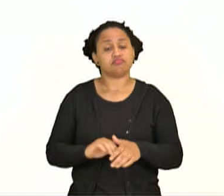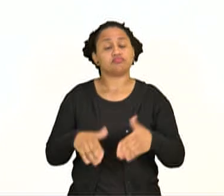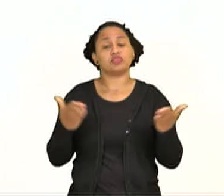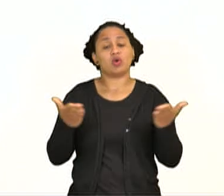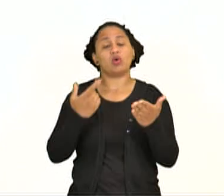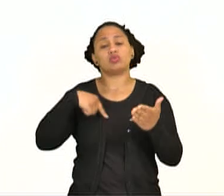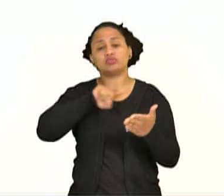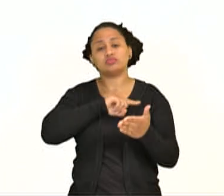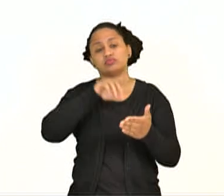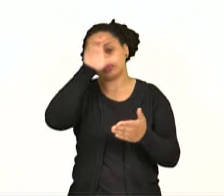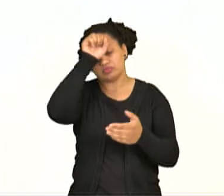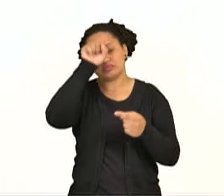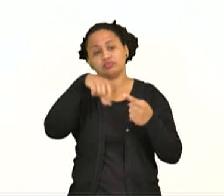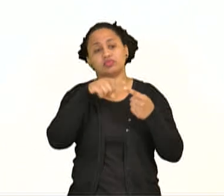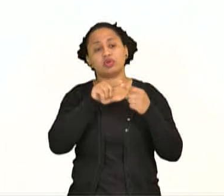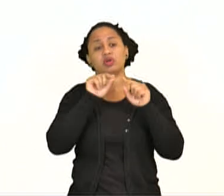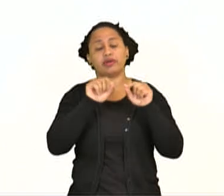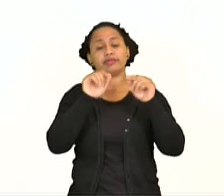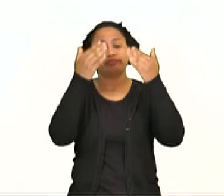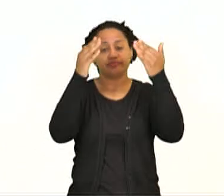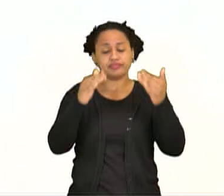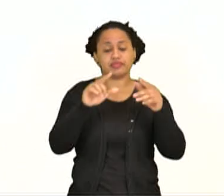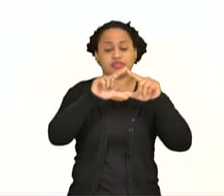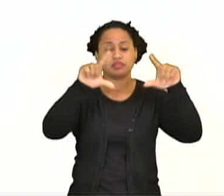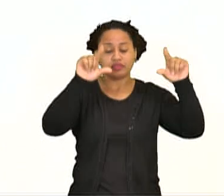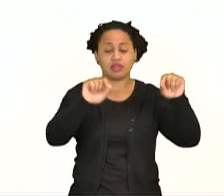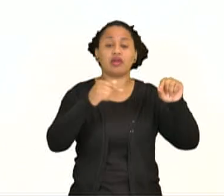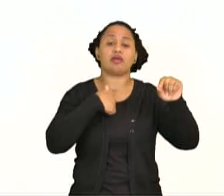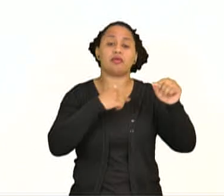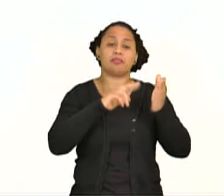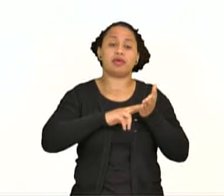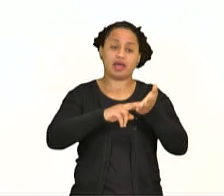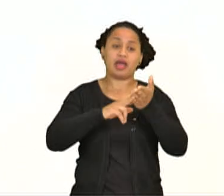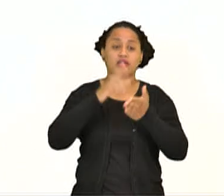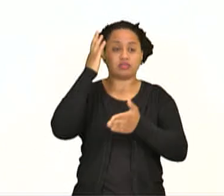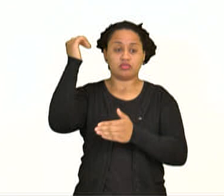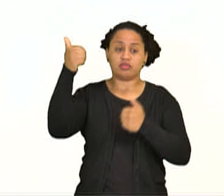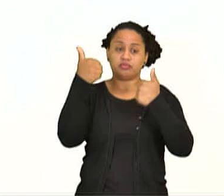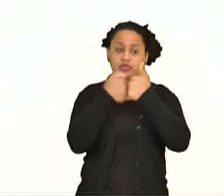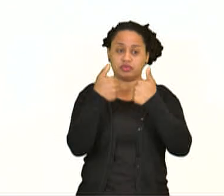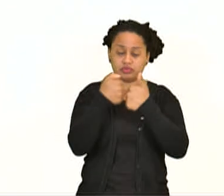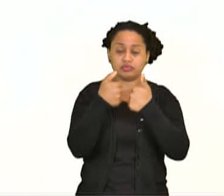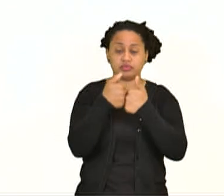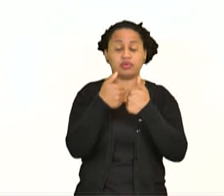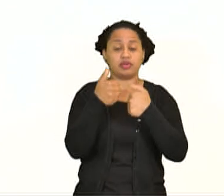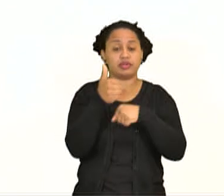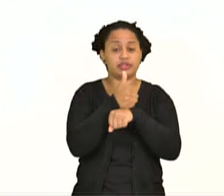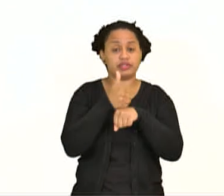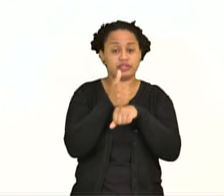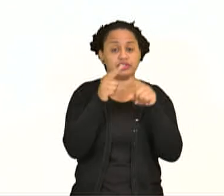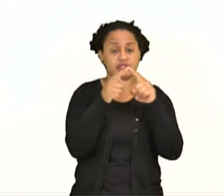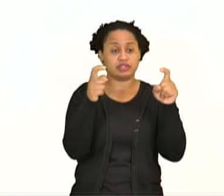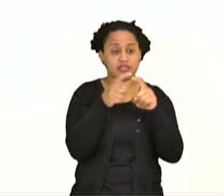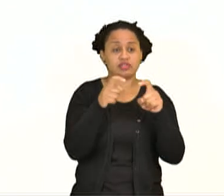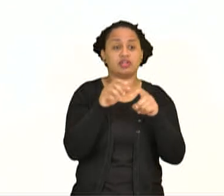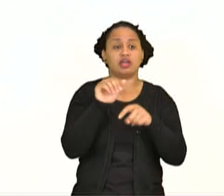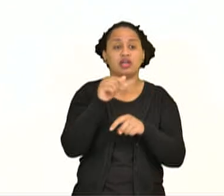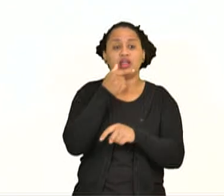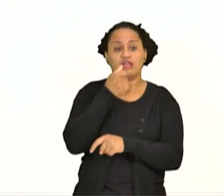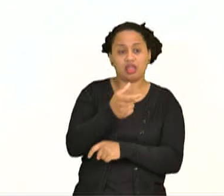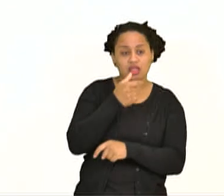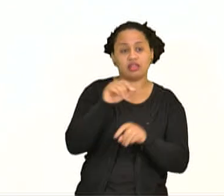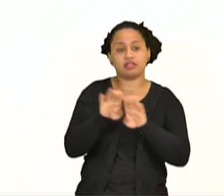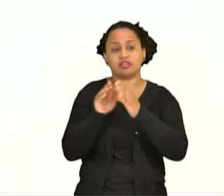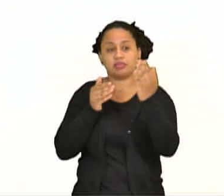Hoje nós analisamos trechos de uma carta do famoso cientista Albert Einstein e comparamos a leitura de uma canção de